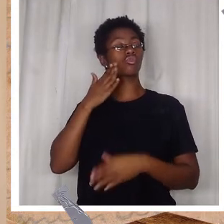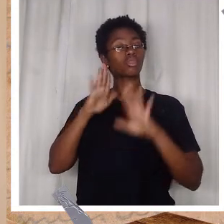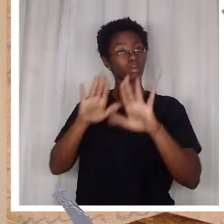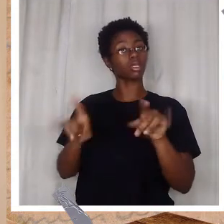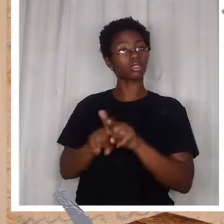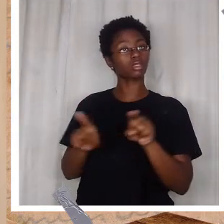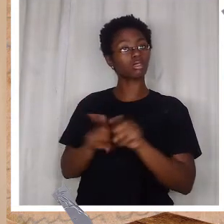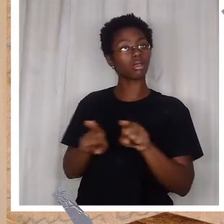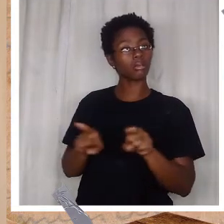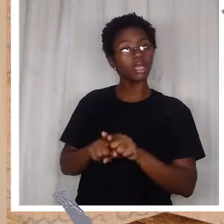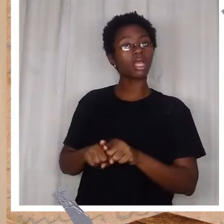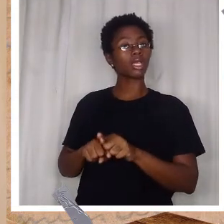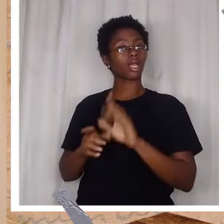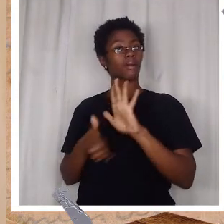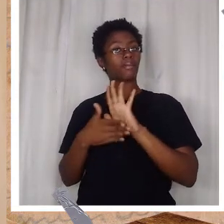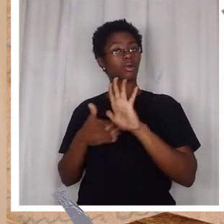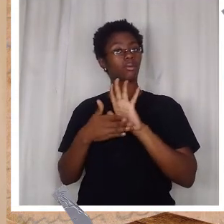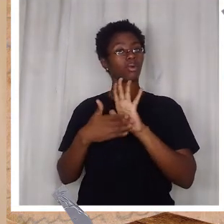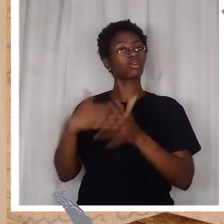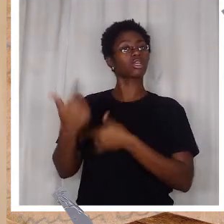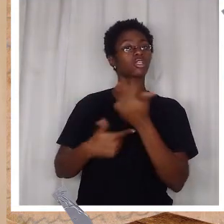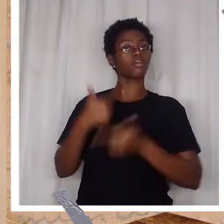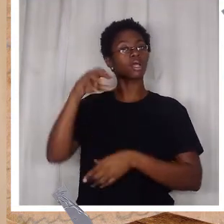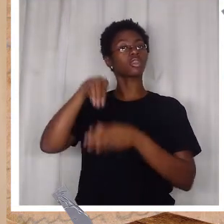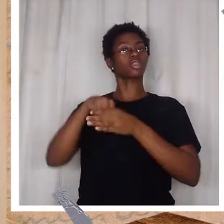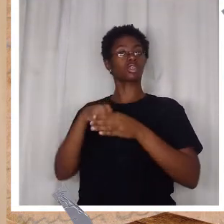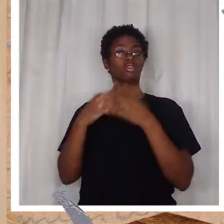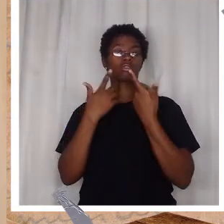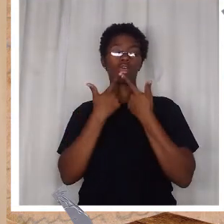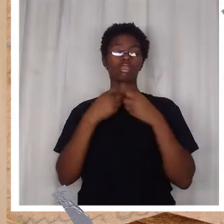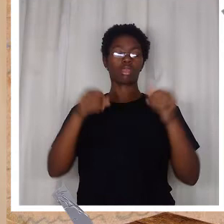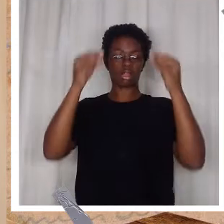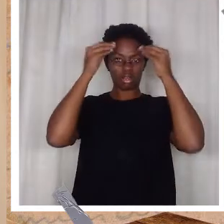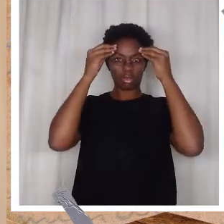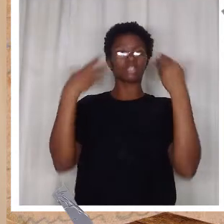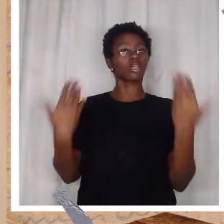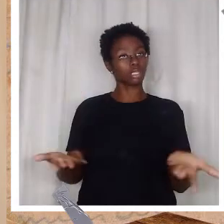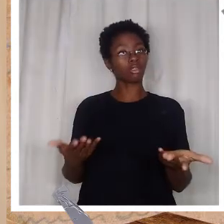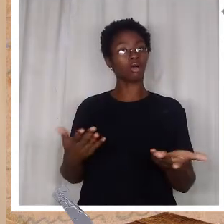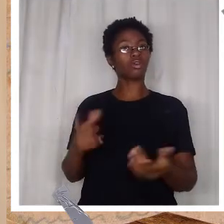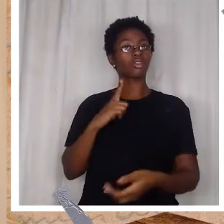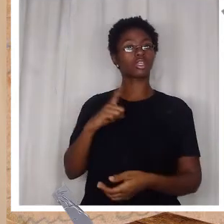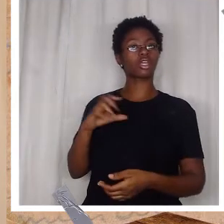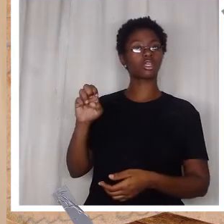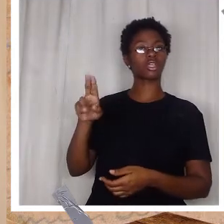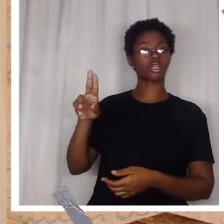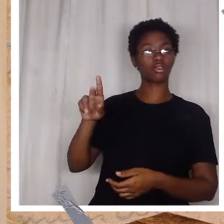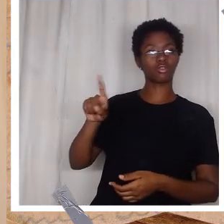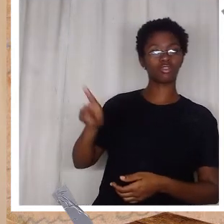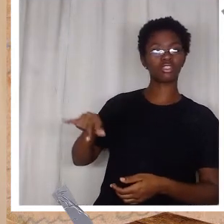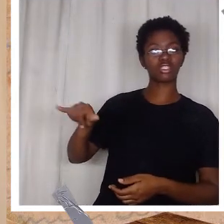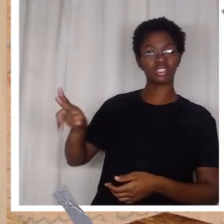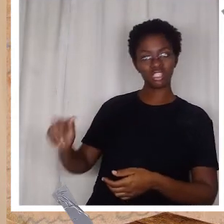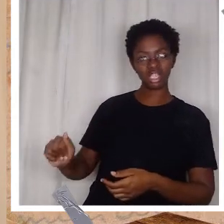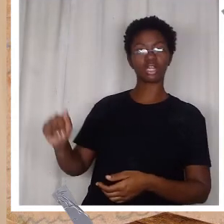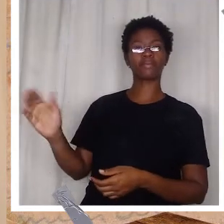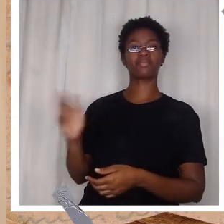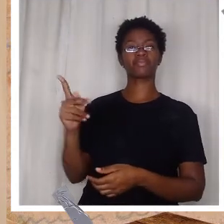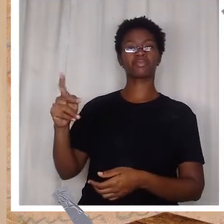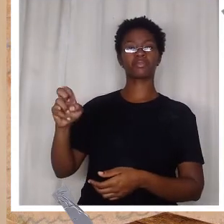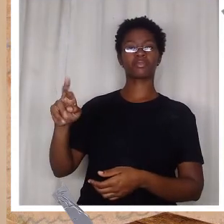pretendeu e trabalhou na linguagem. Então, hoje nós temos pessoas como Elzira Perpétua, como Rafaela Fernandes,